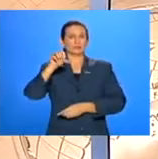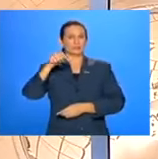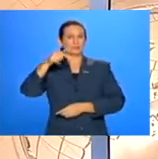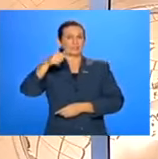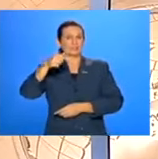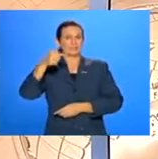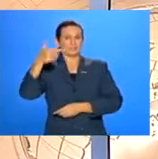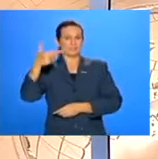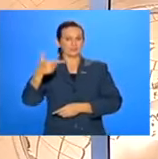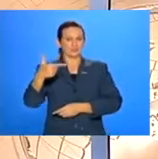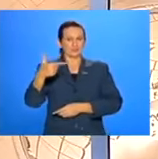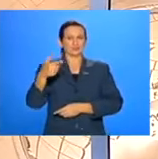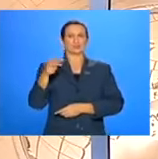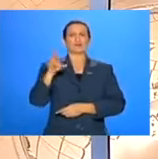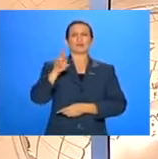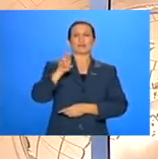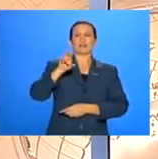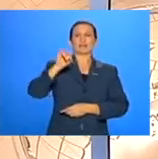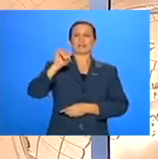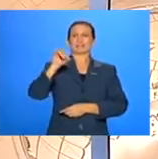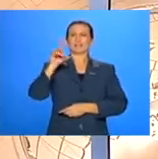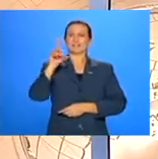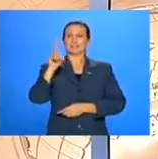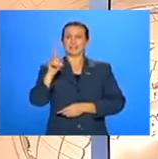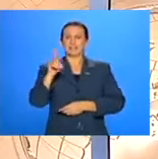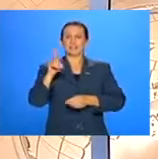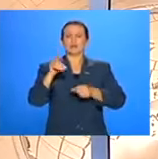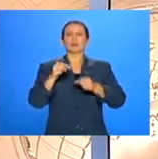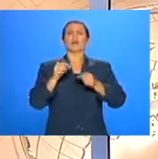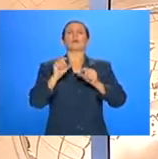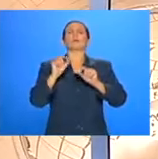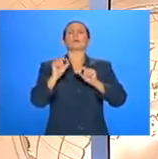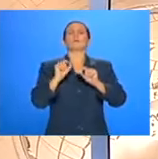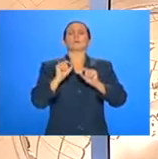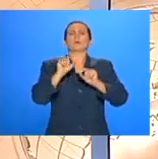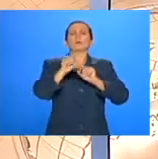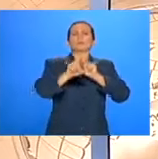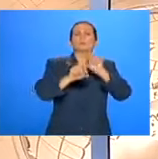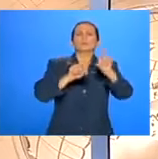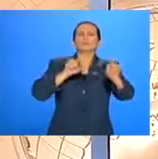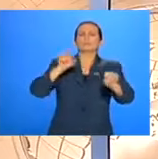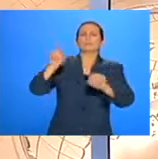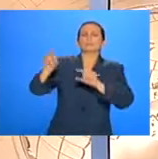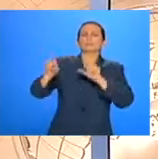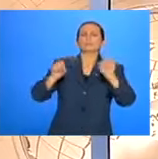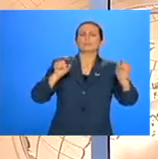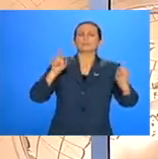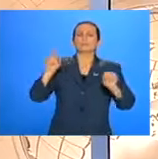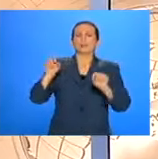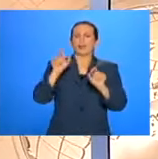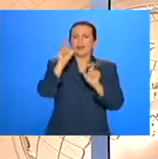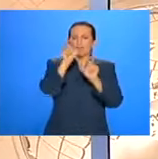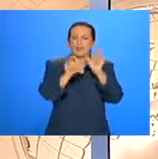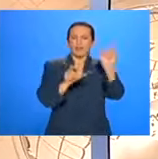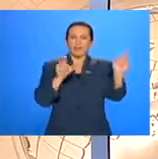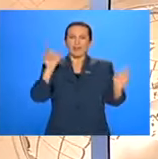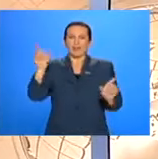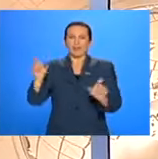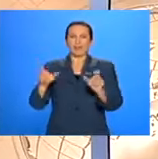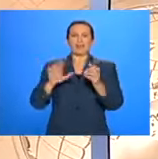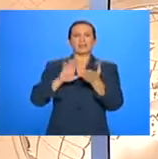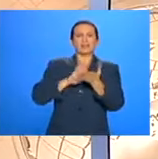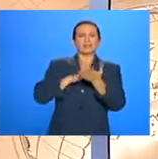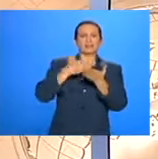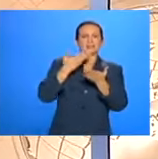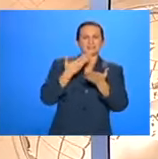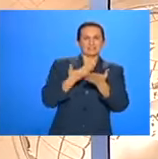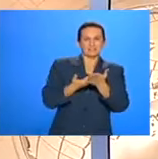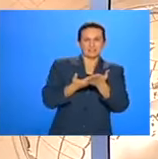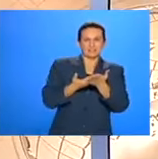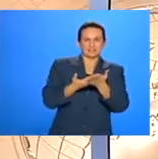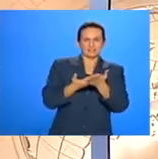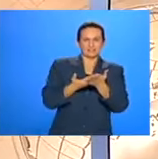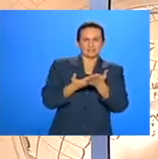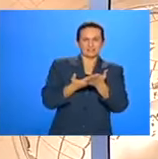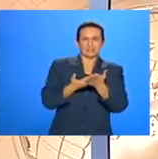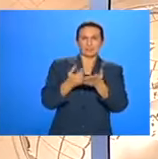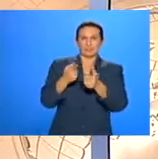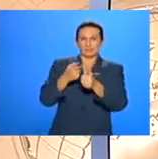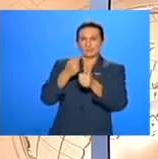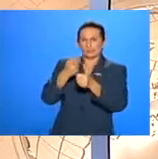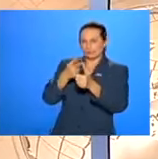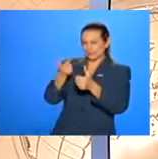o RID começou a selecionar intérpretes, oferecendo um registro após uma